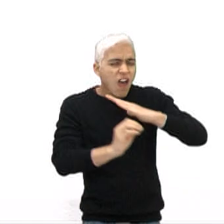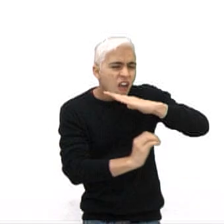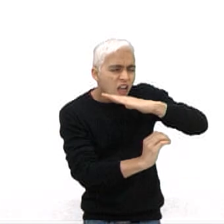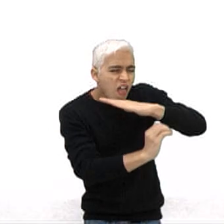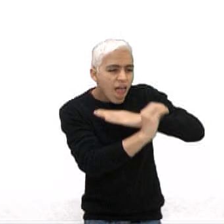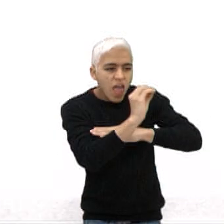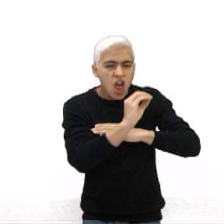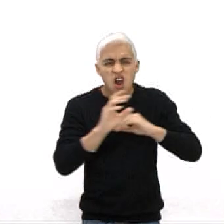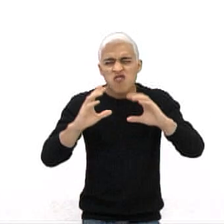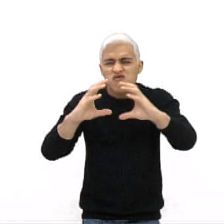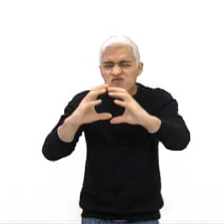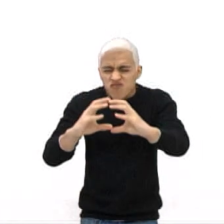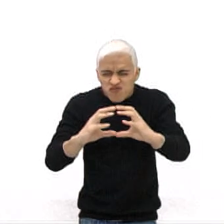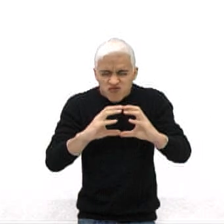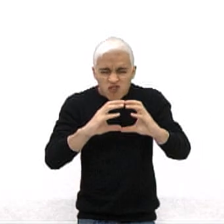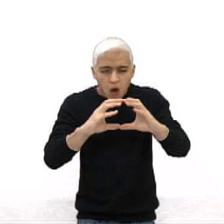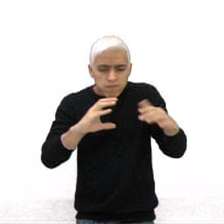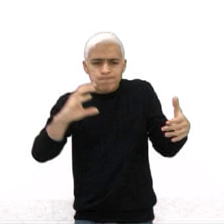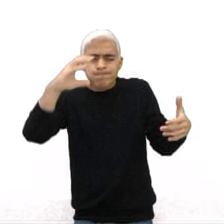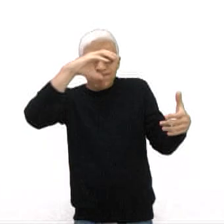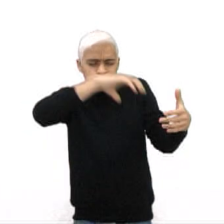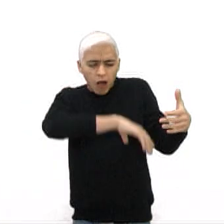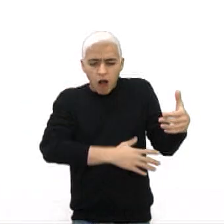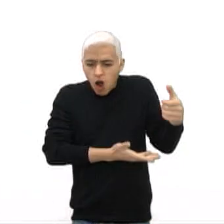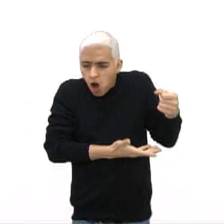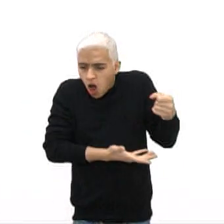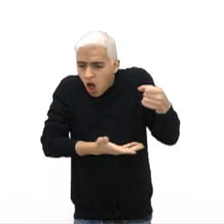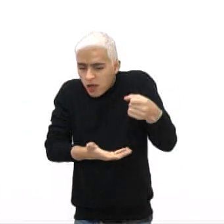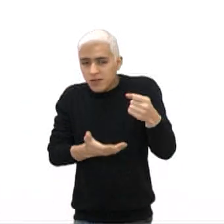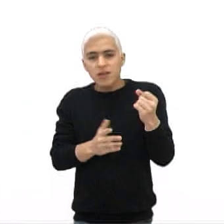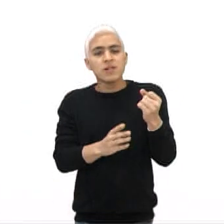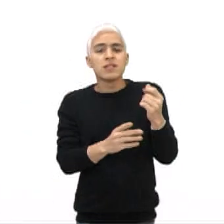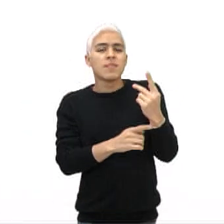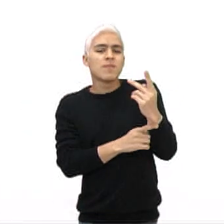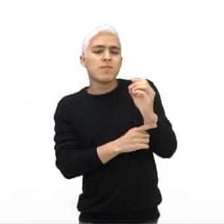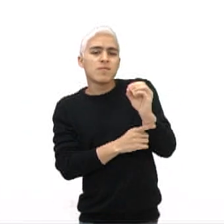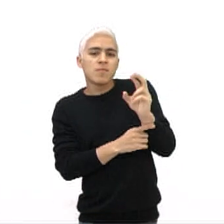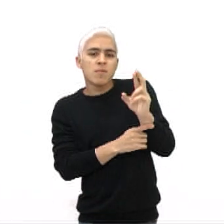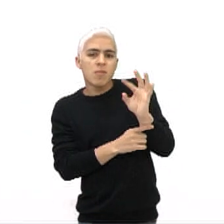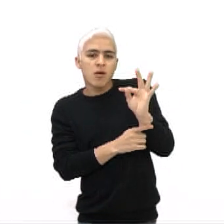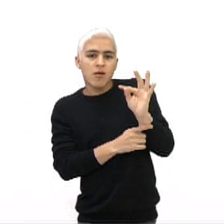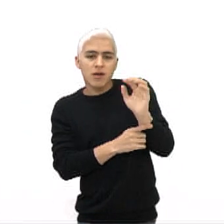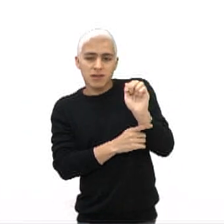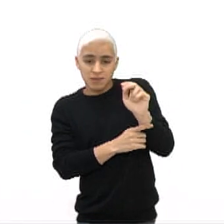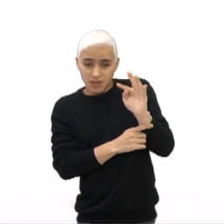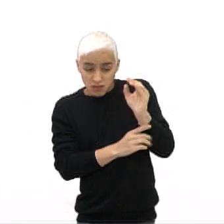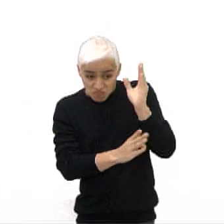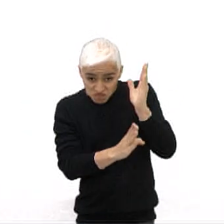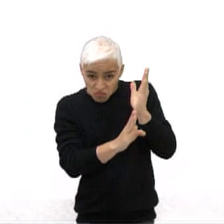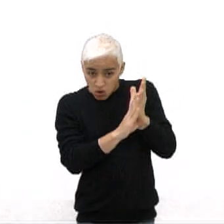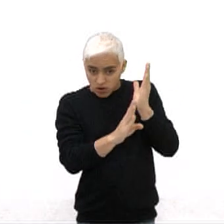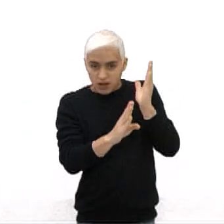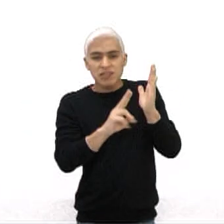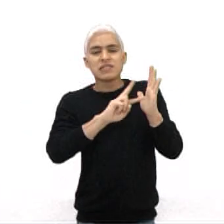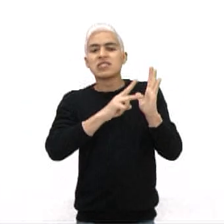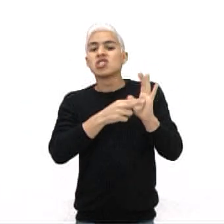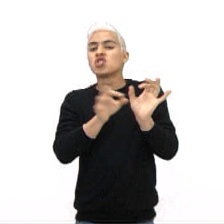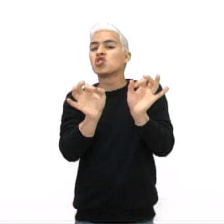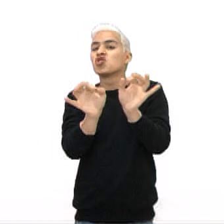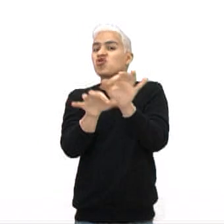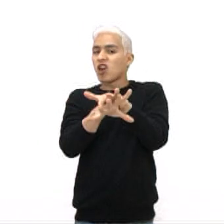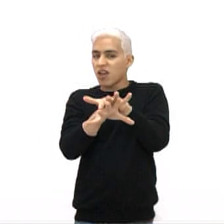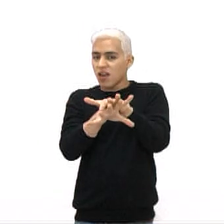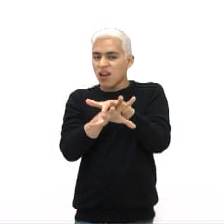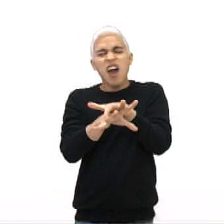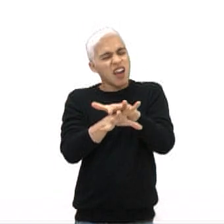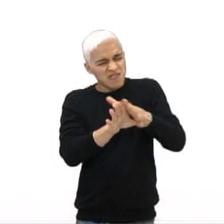peguei graviola, botei na sacola, portanto. O portanto é o quê? Uma conjunção conclusiva,